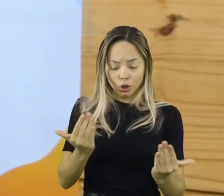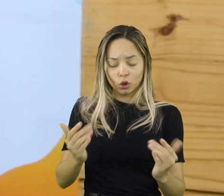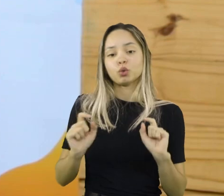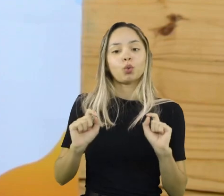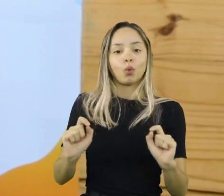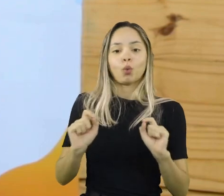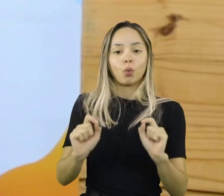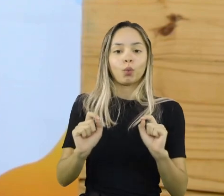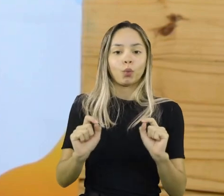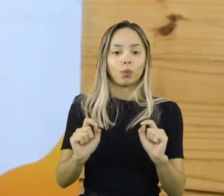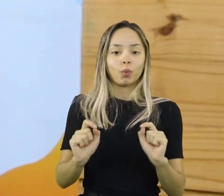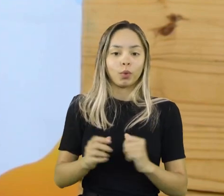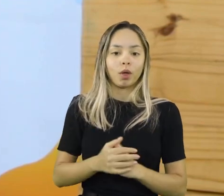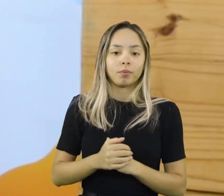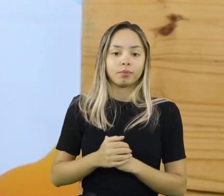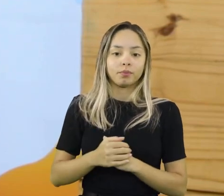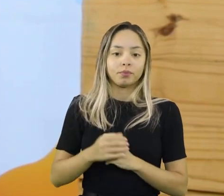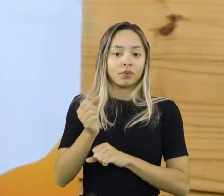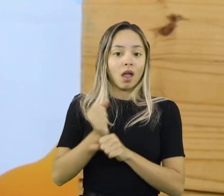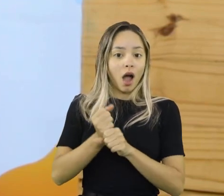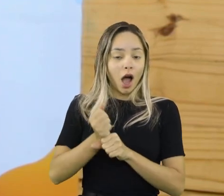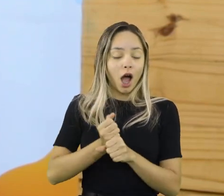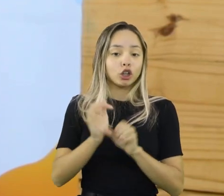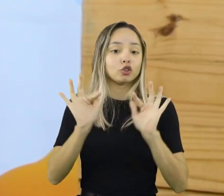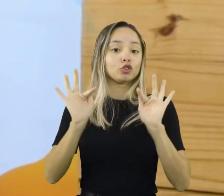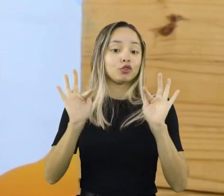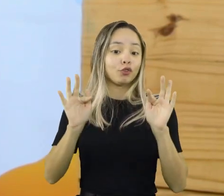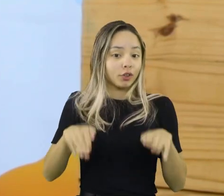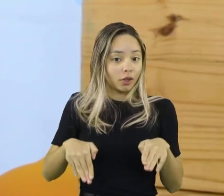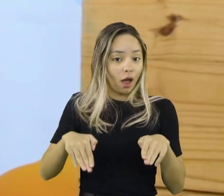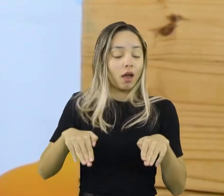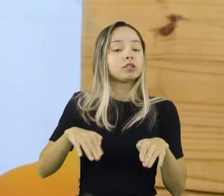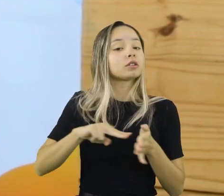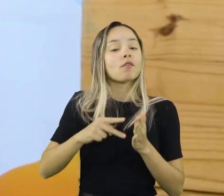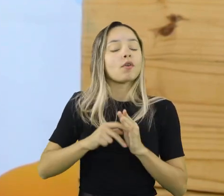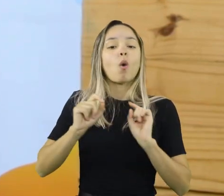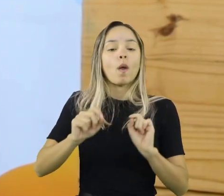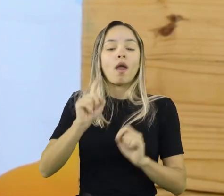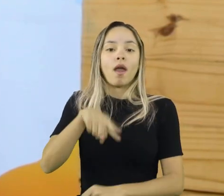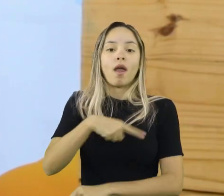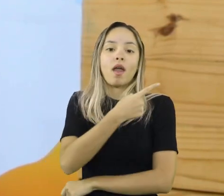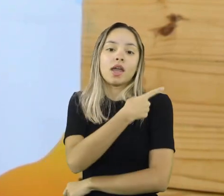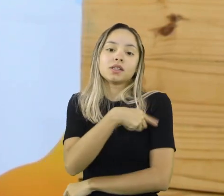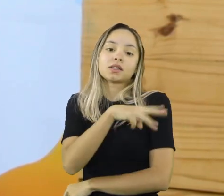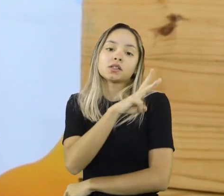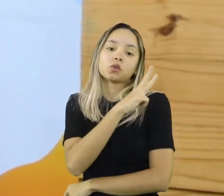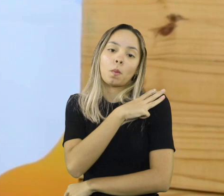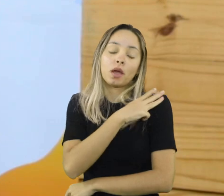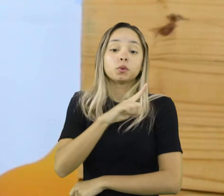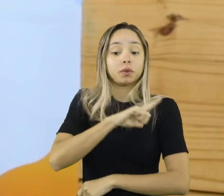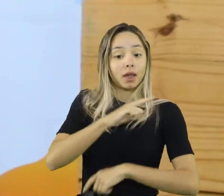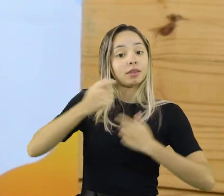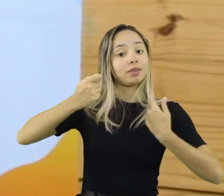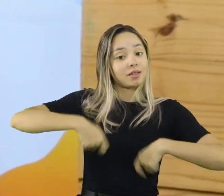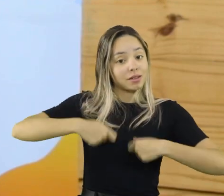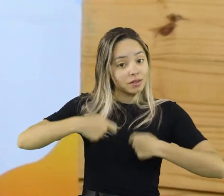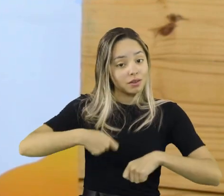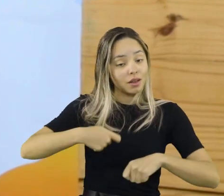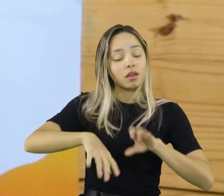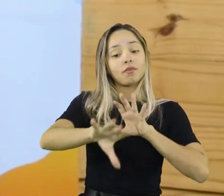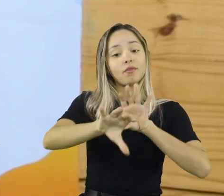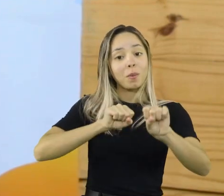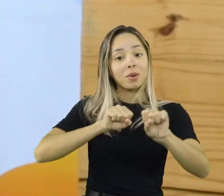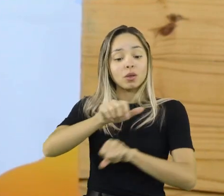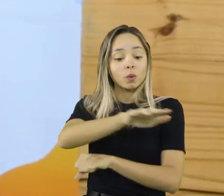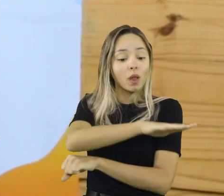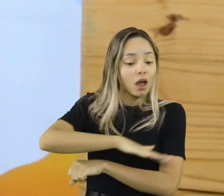anos finais com o ensino médio, onde também vai ter a necessidade da formação nas áreas